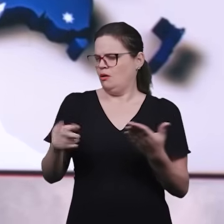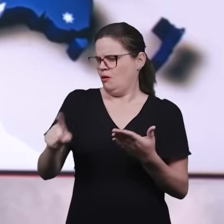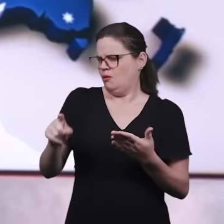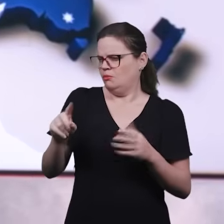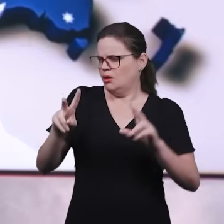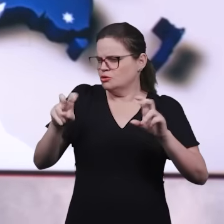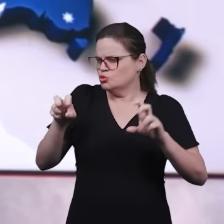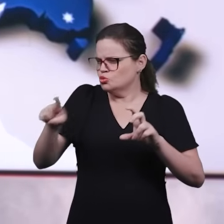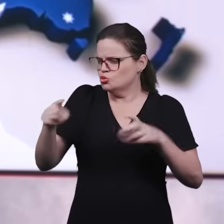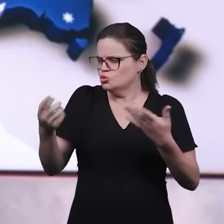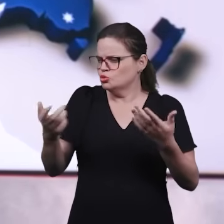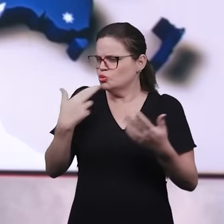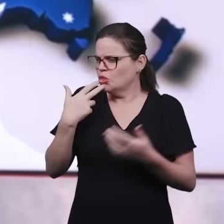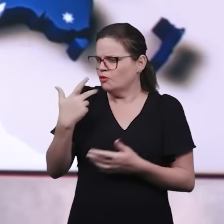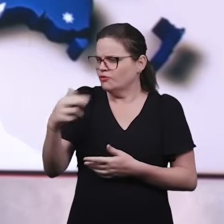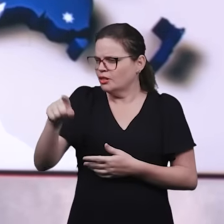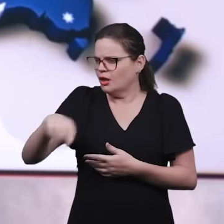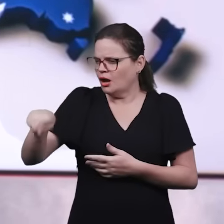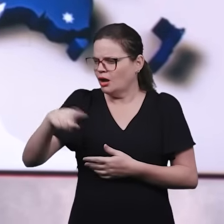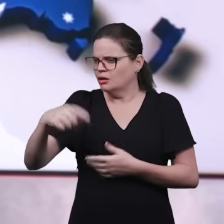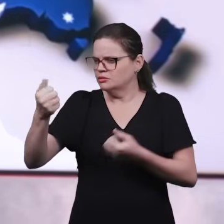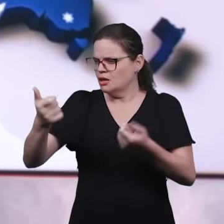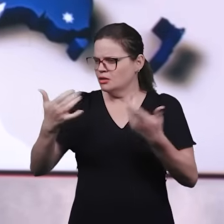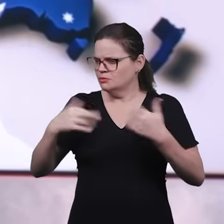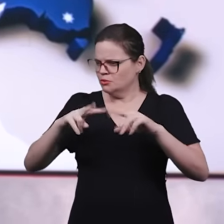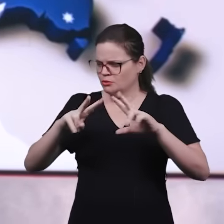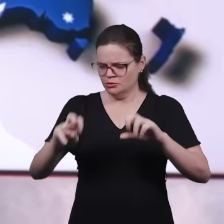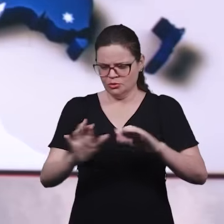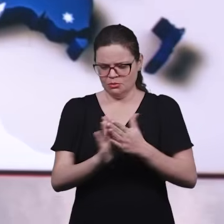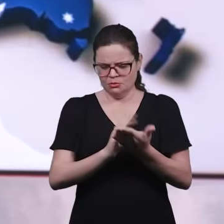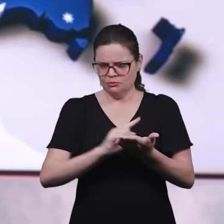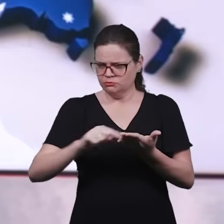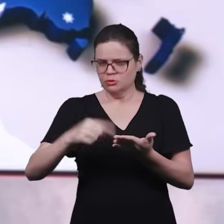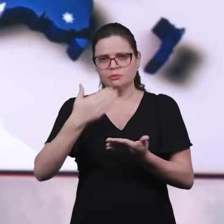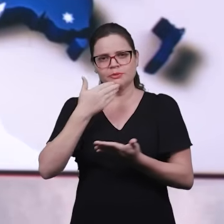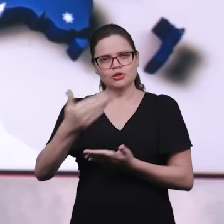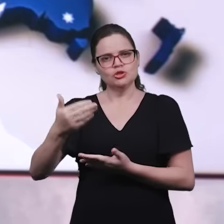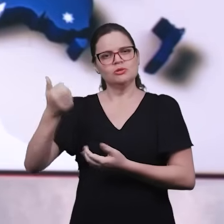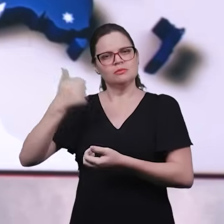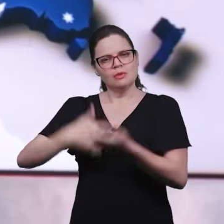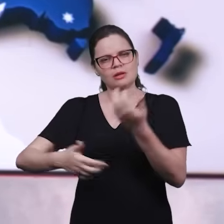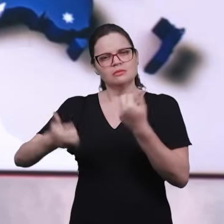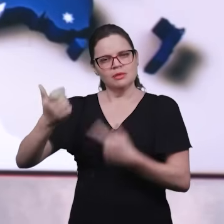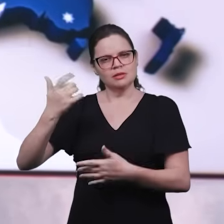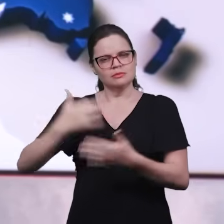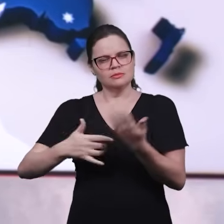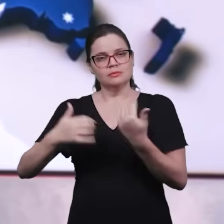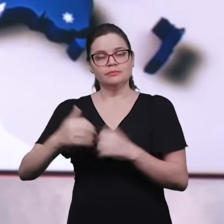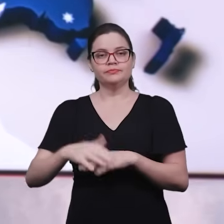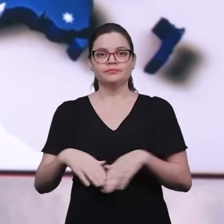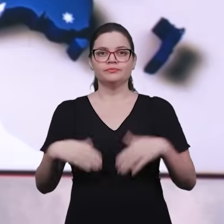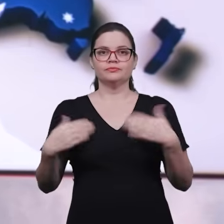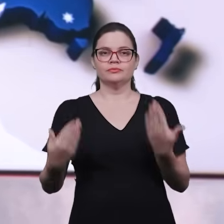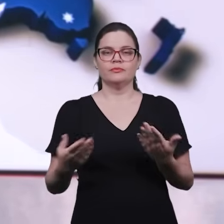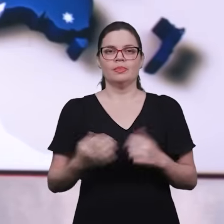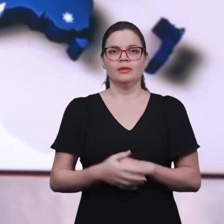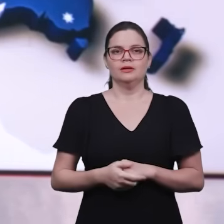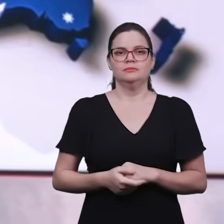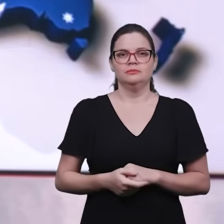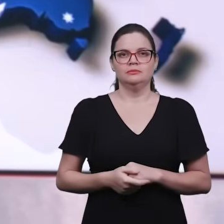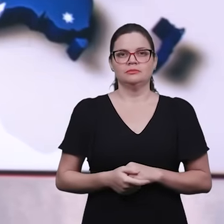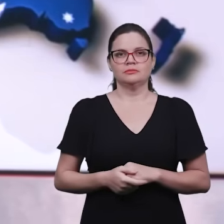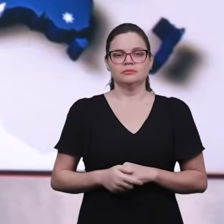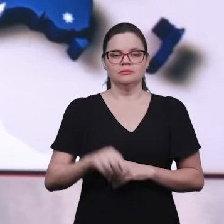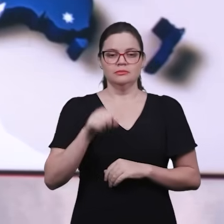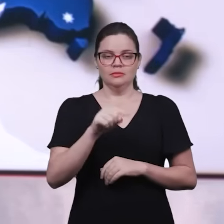daquele tipo de palavra, daquelas novidades que eles não tinham visto. E começou-se ali a travar